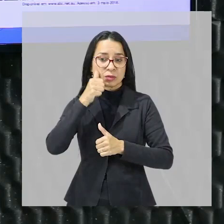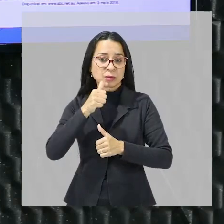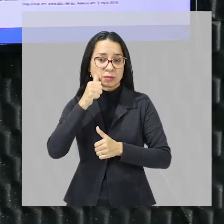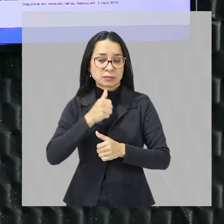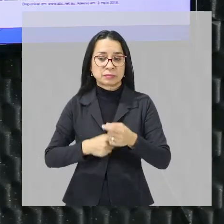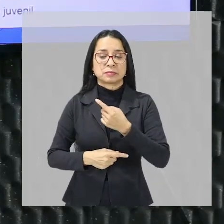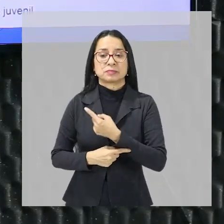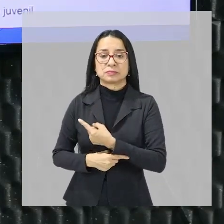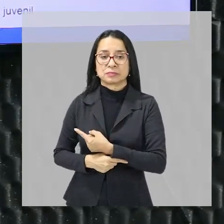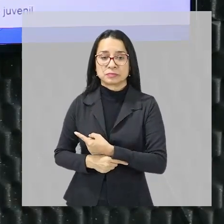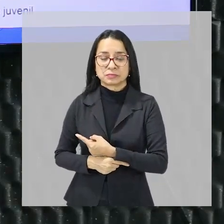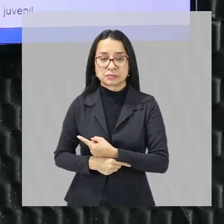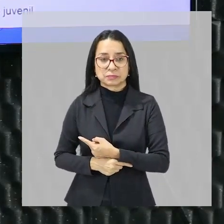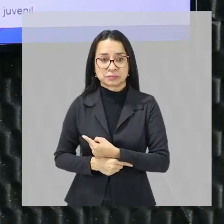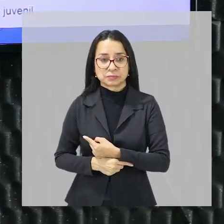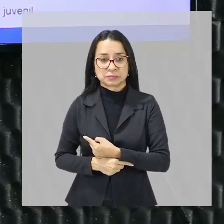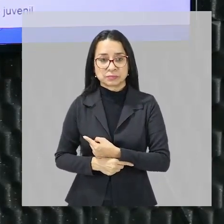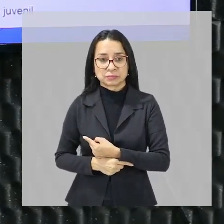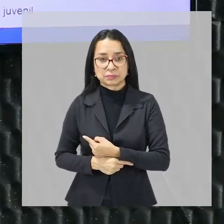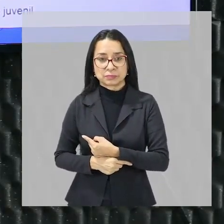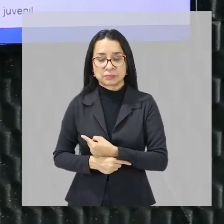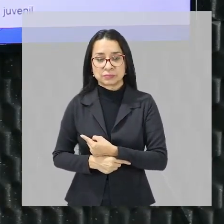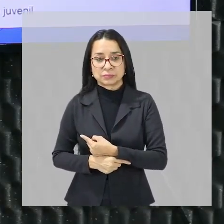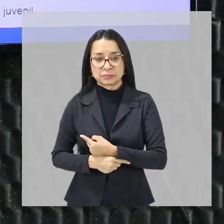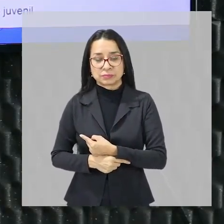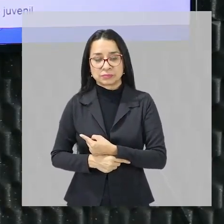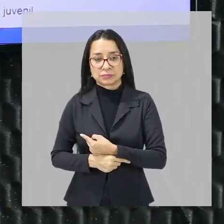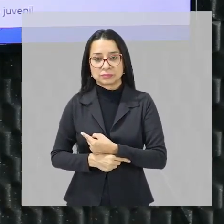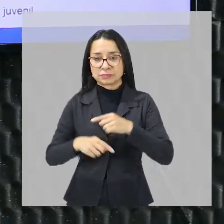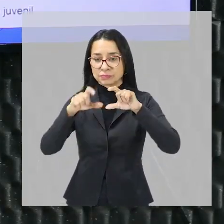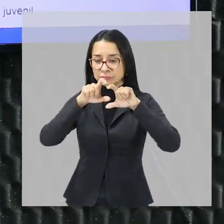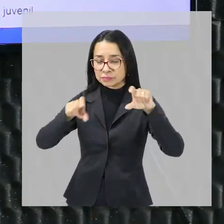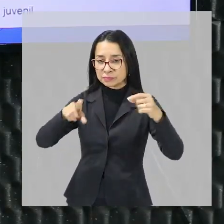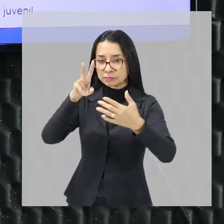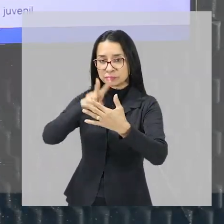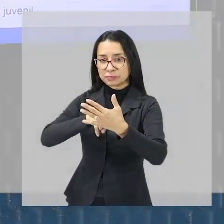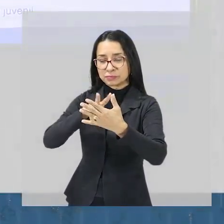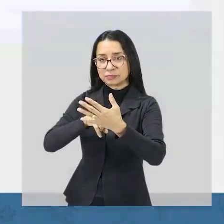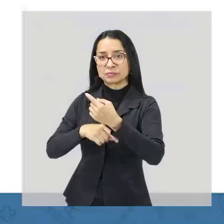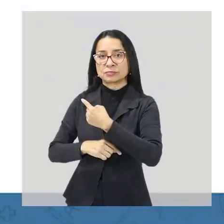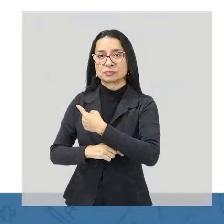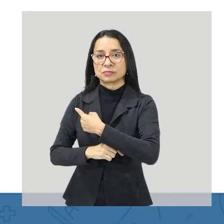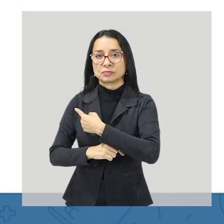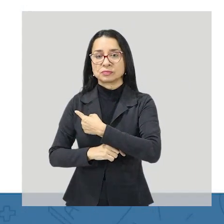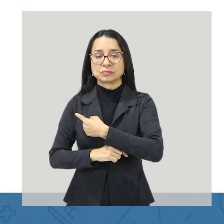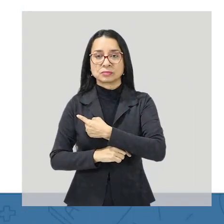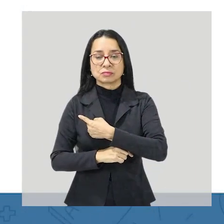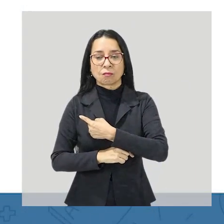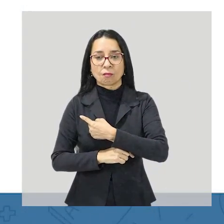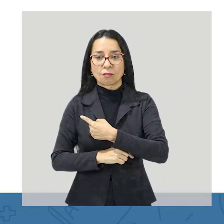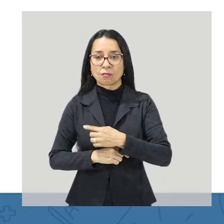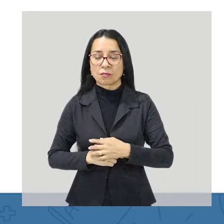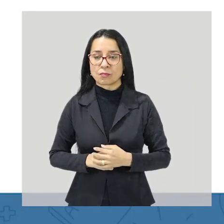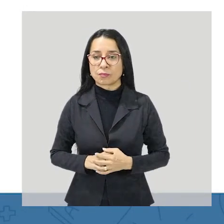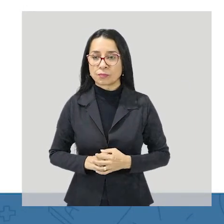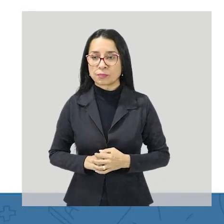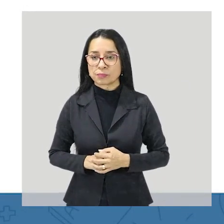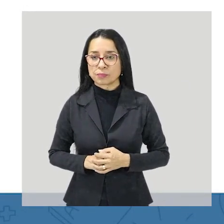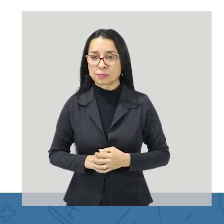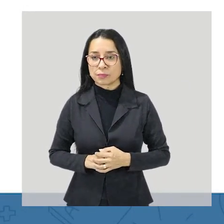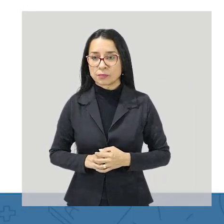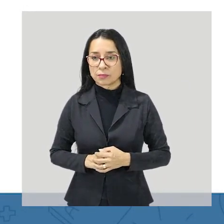Vamos para o texto. Esse ônibus relaciona-se ao ato praticado em